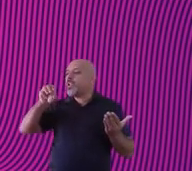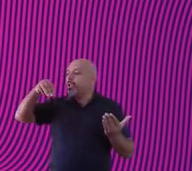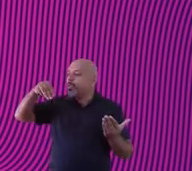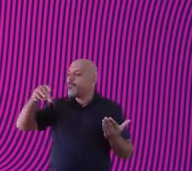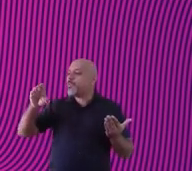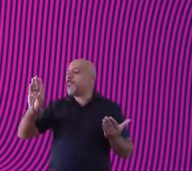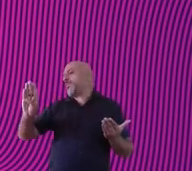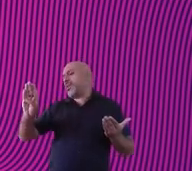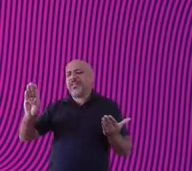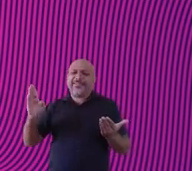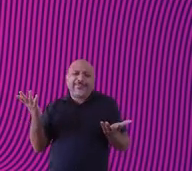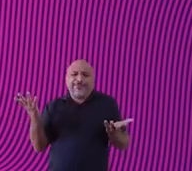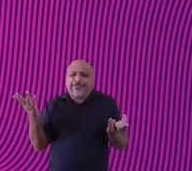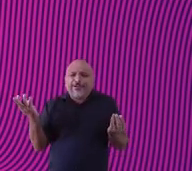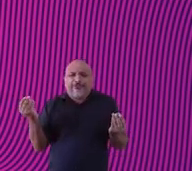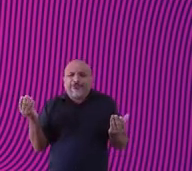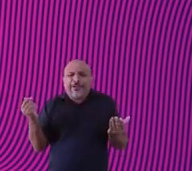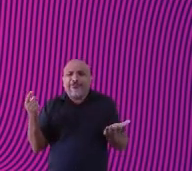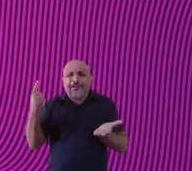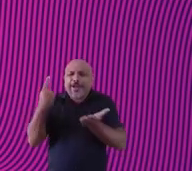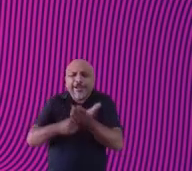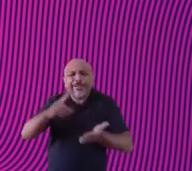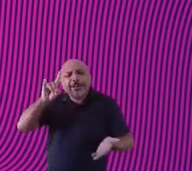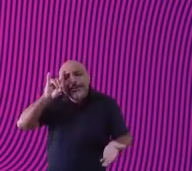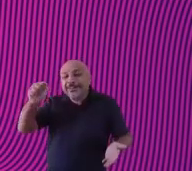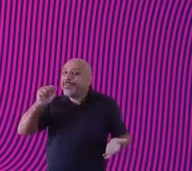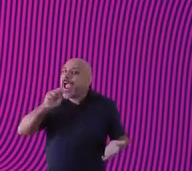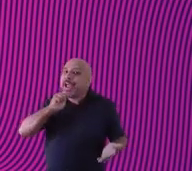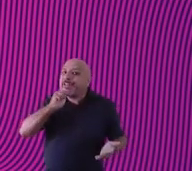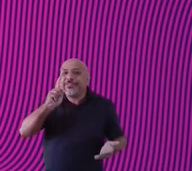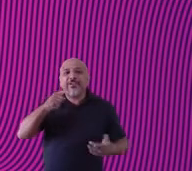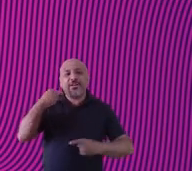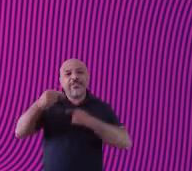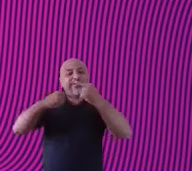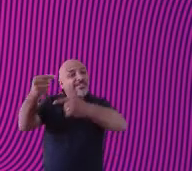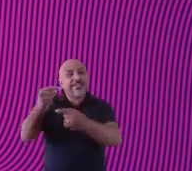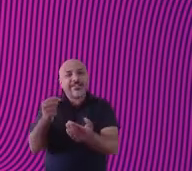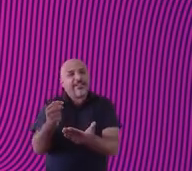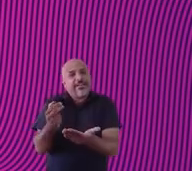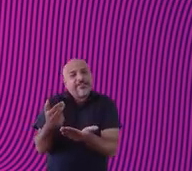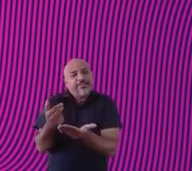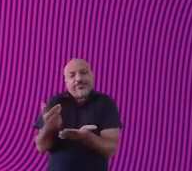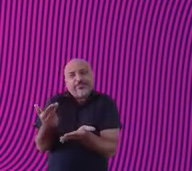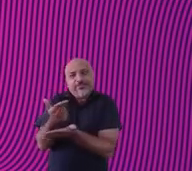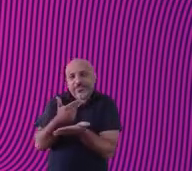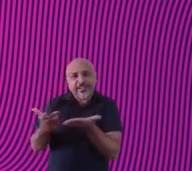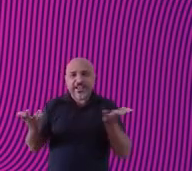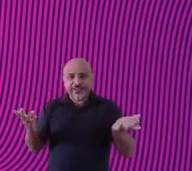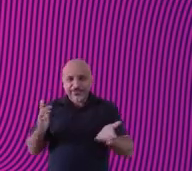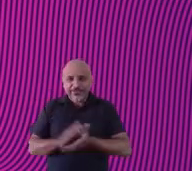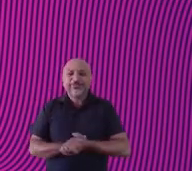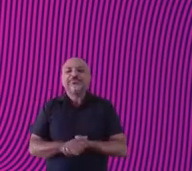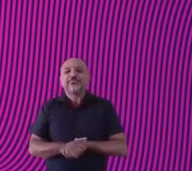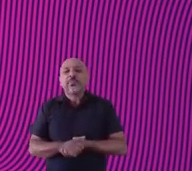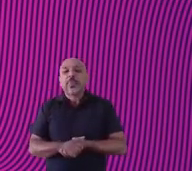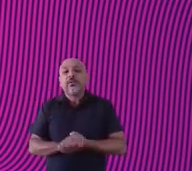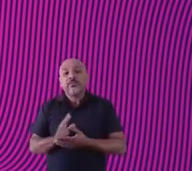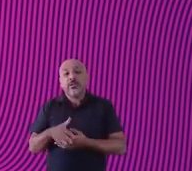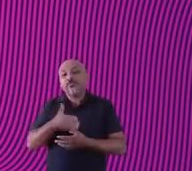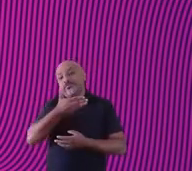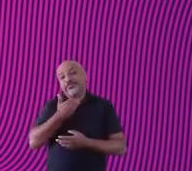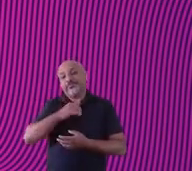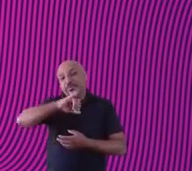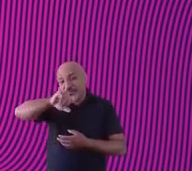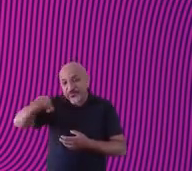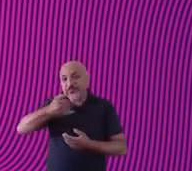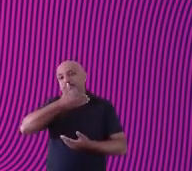assim não estava datado né Tá desatualizado o desenho né mas mostrou vantagem